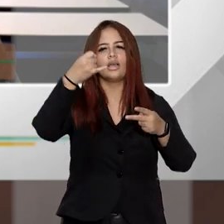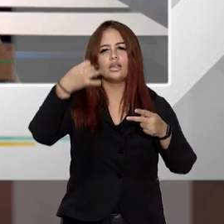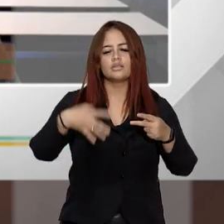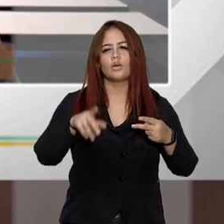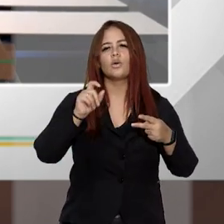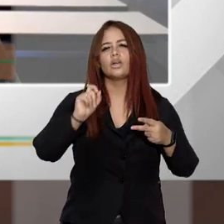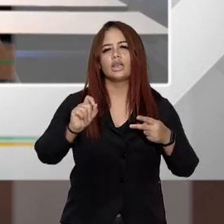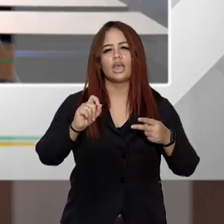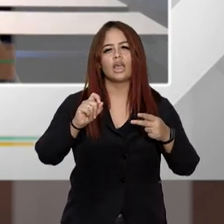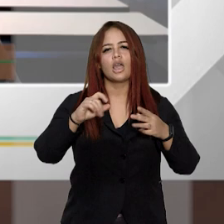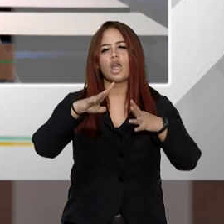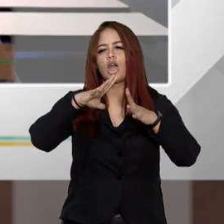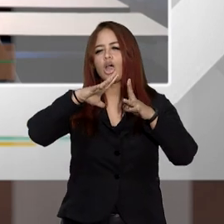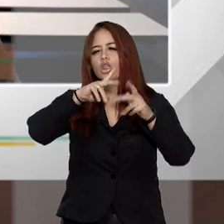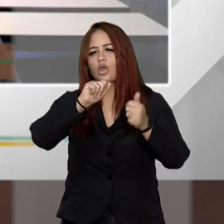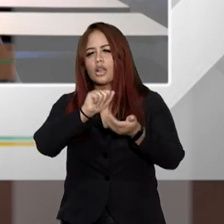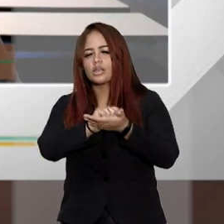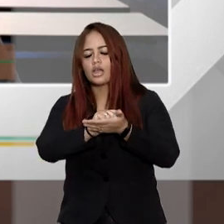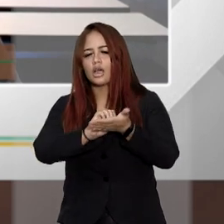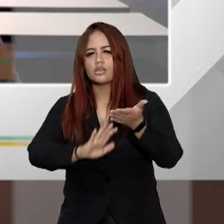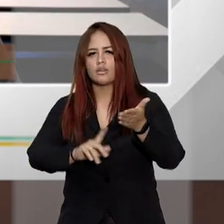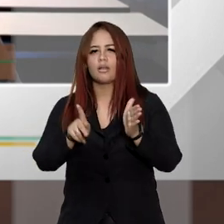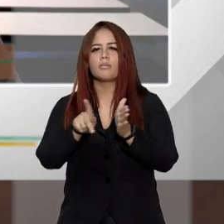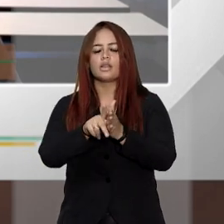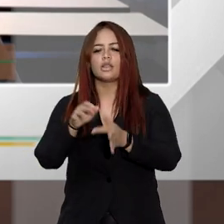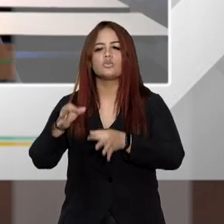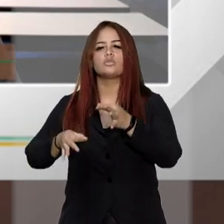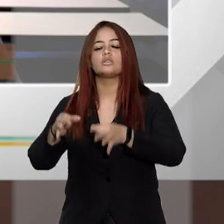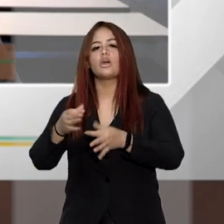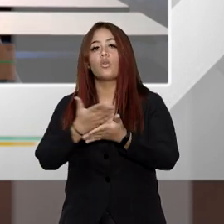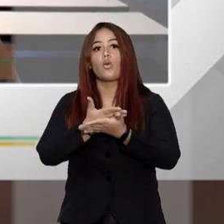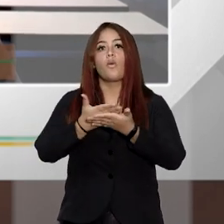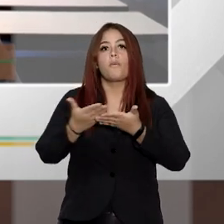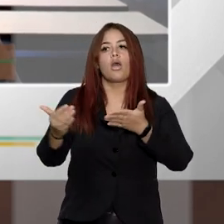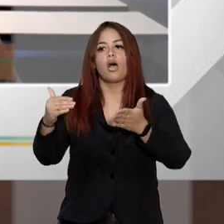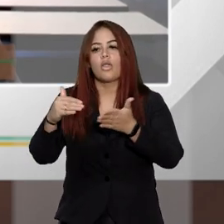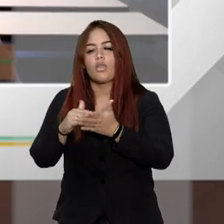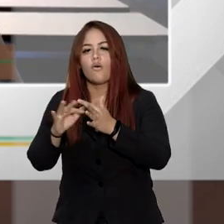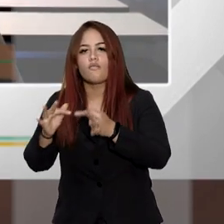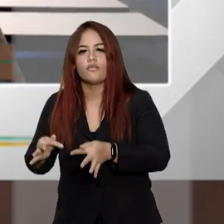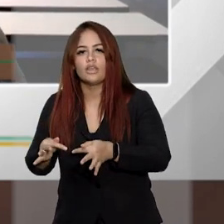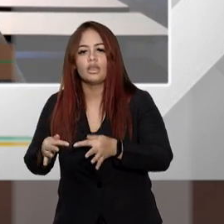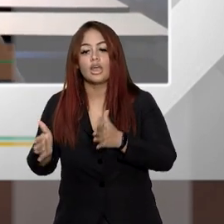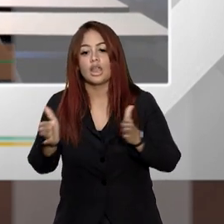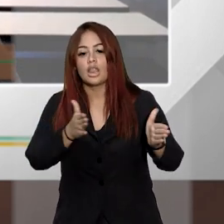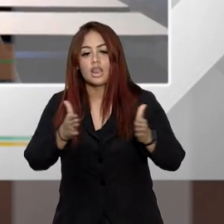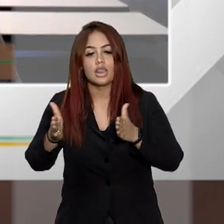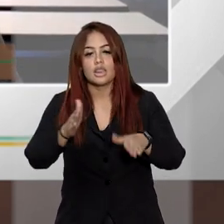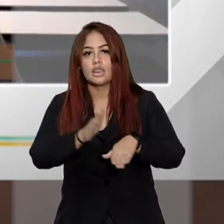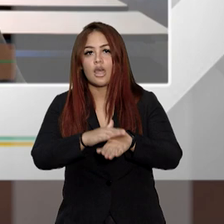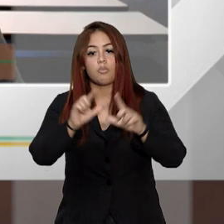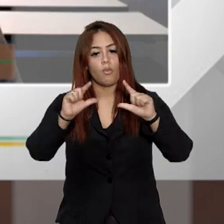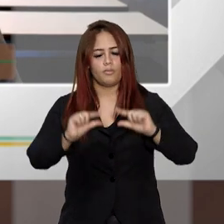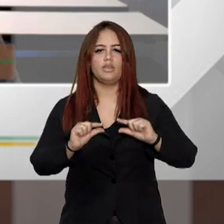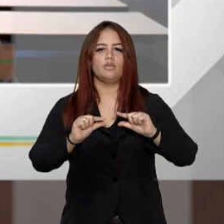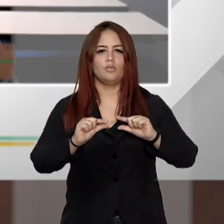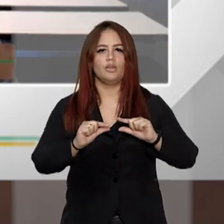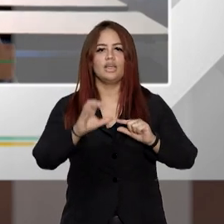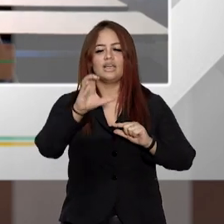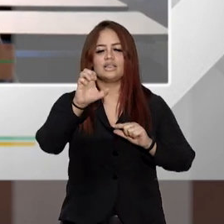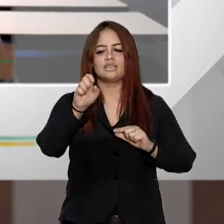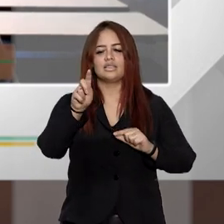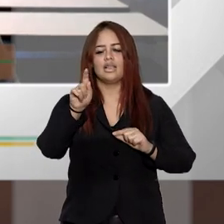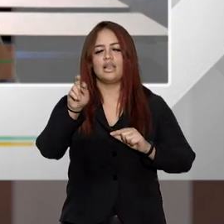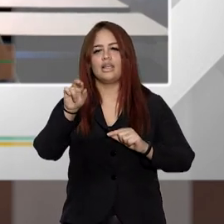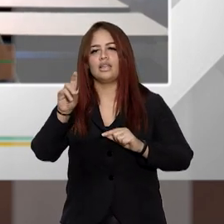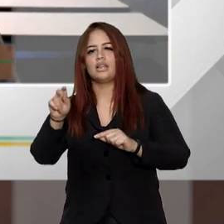que toda atividade judicial, do início ao fim, seja feito no menor tempo possível. Enquanto que a